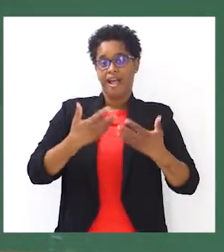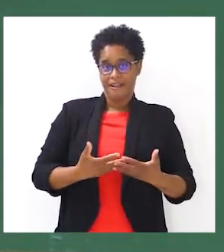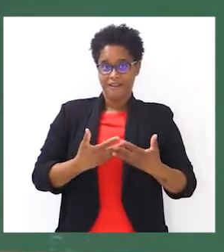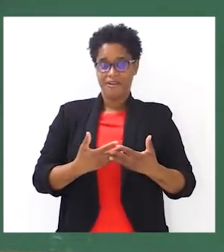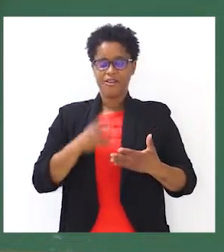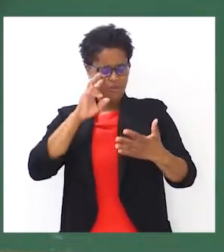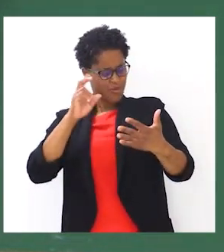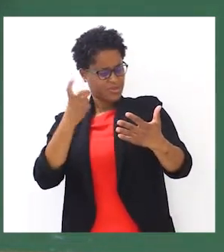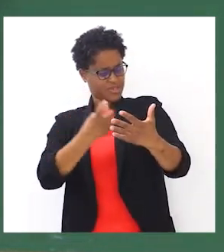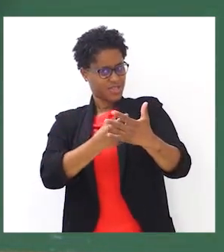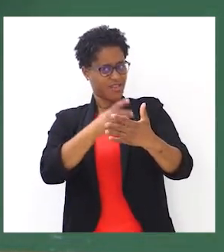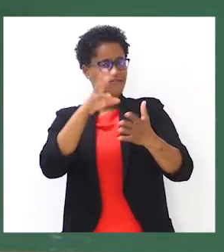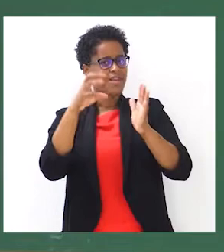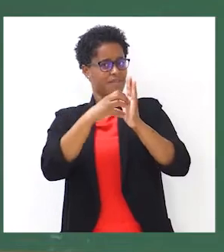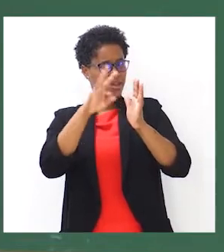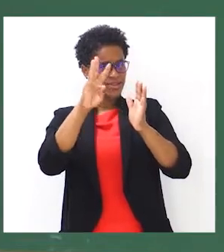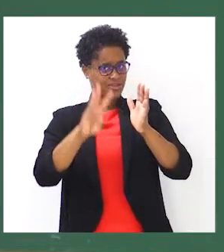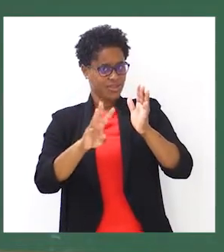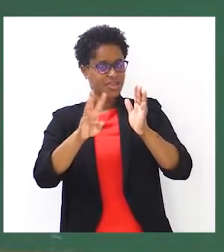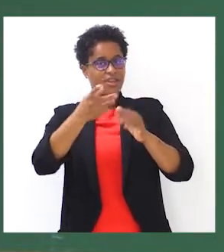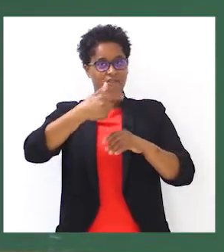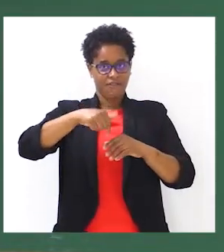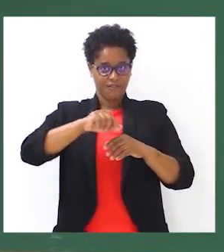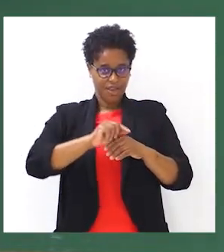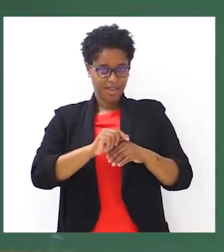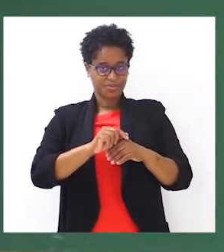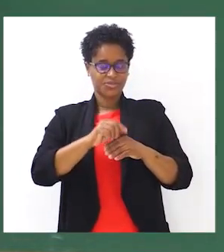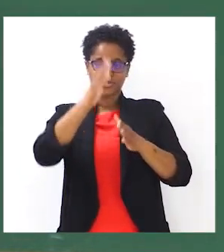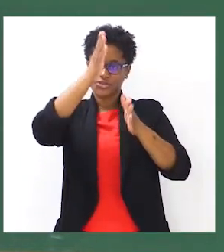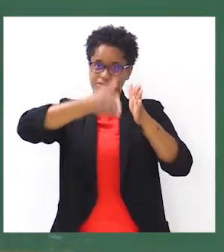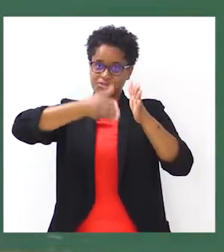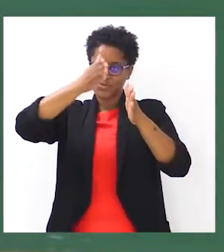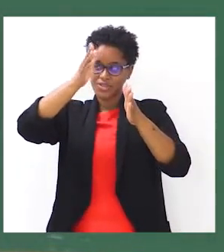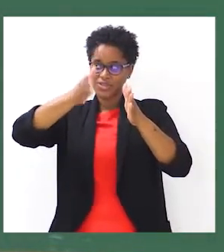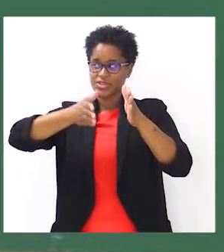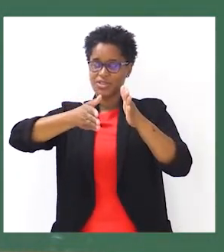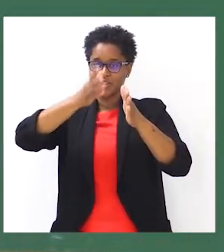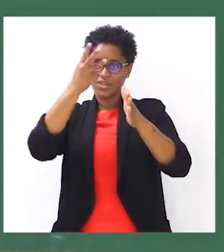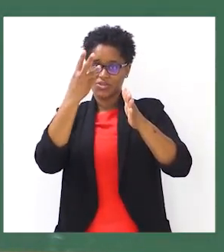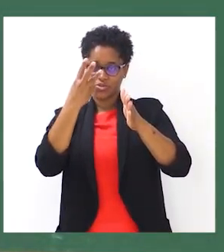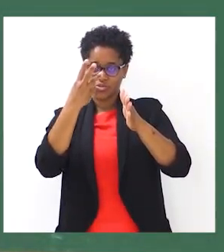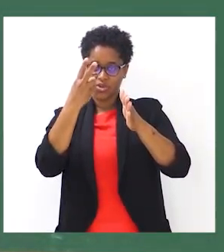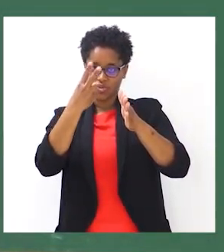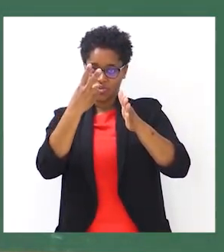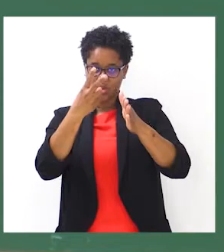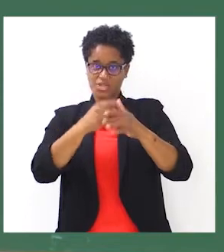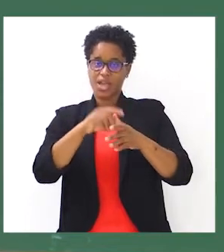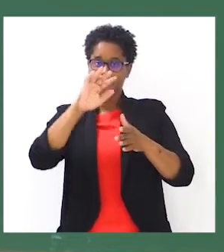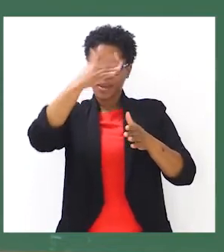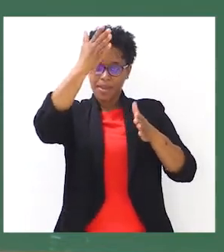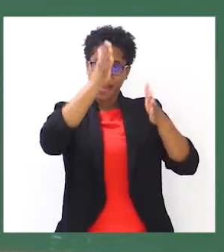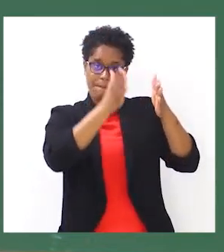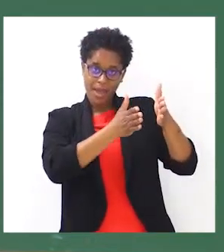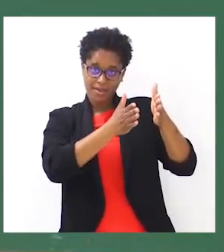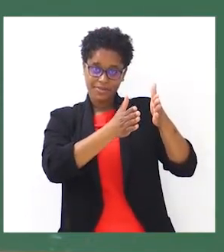Agora, observem a terceira imagem. Vamos dividi-la em 2 partes. A primeira parte,